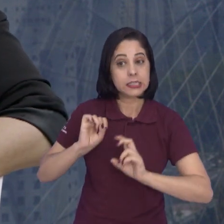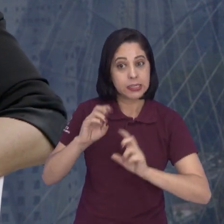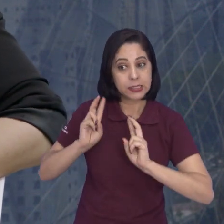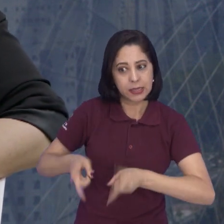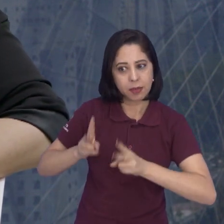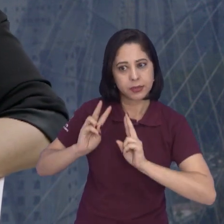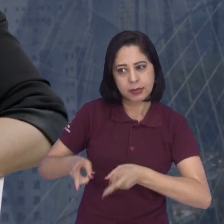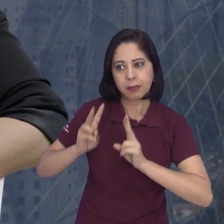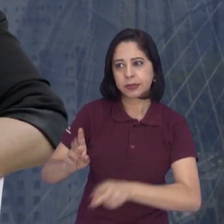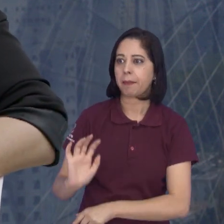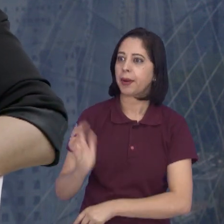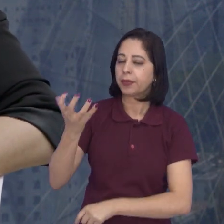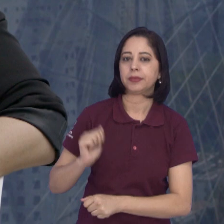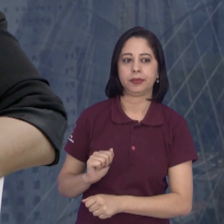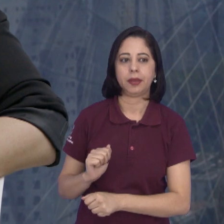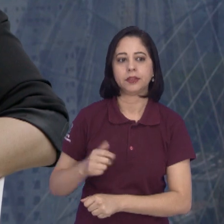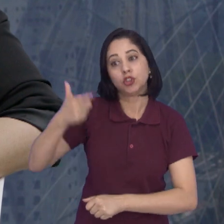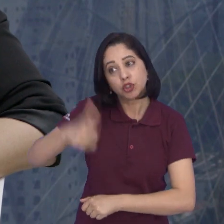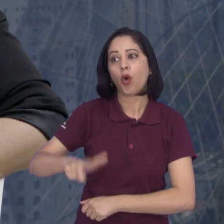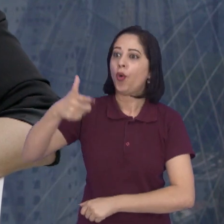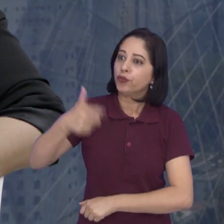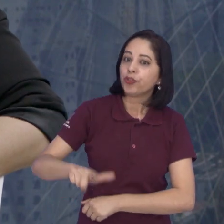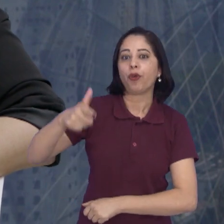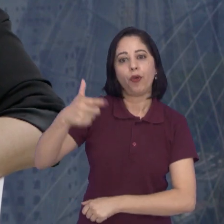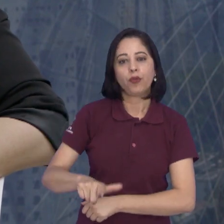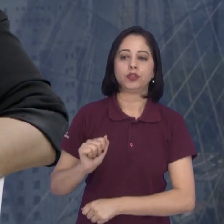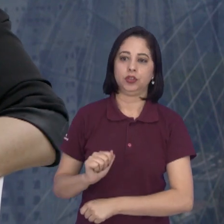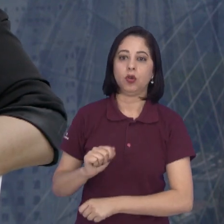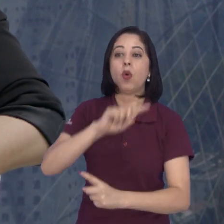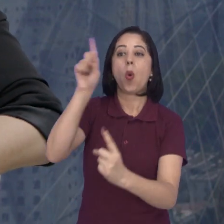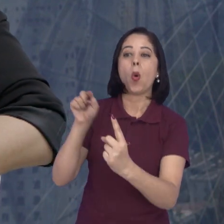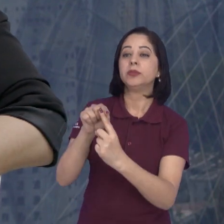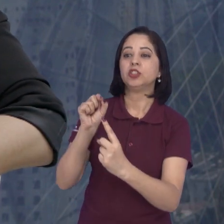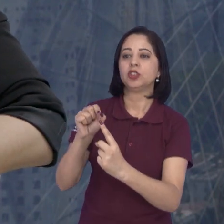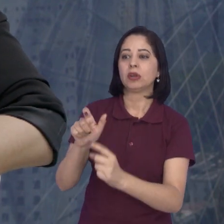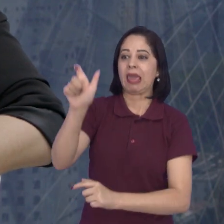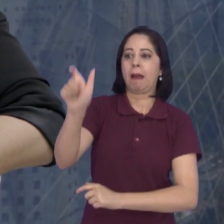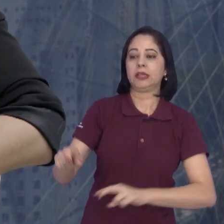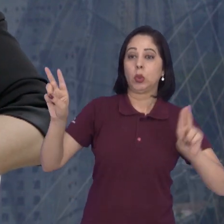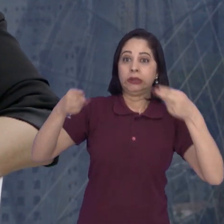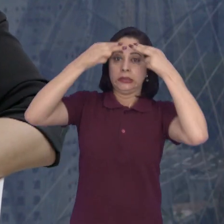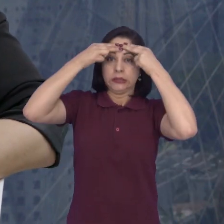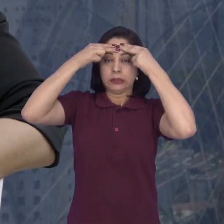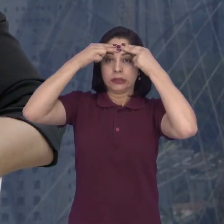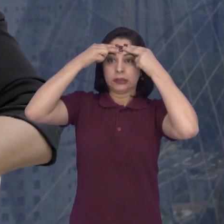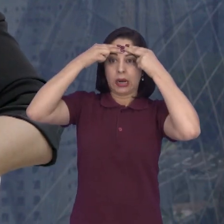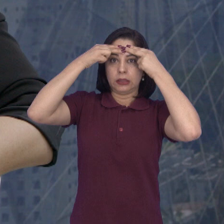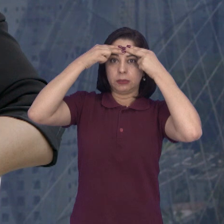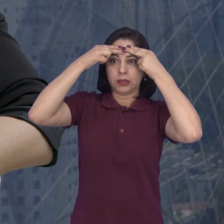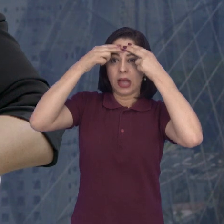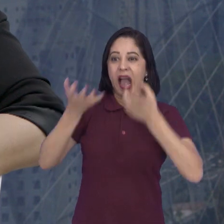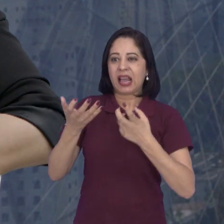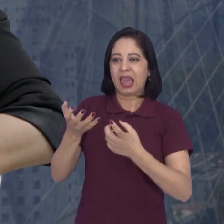seja, é reiterado. A intenção é justamente causar um trauma psicológico naquela pessoa, é um dano psicológico